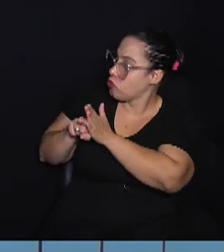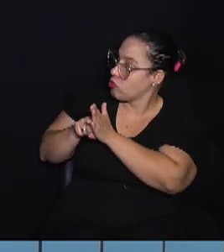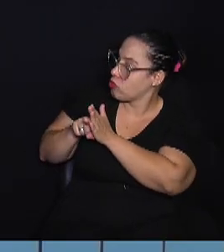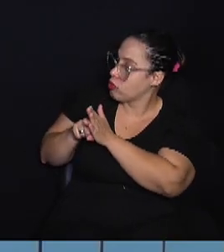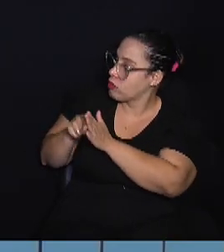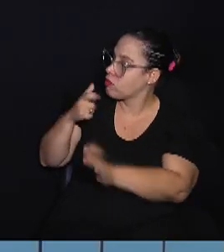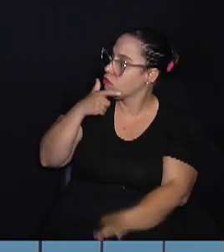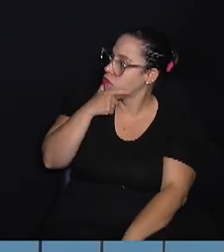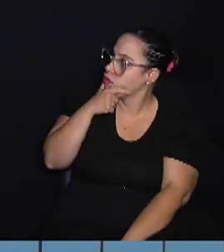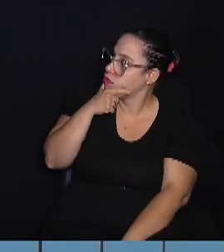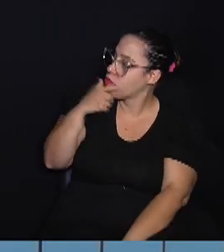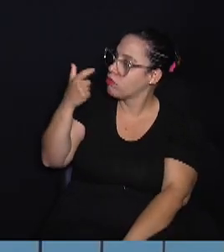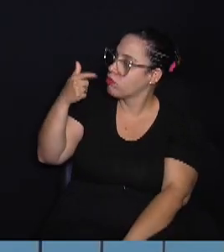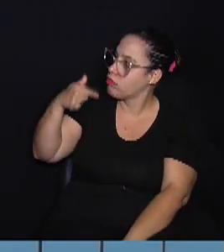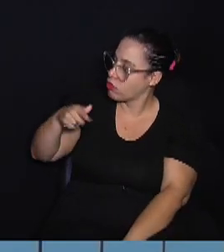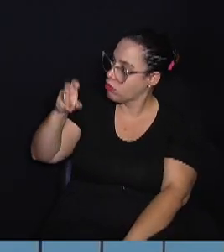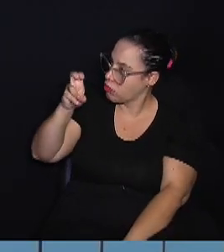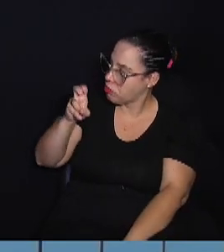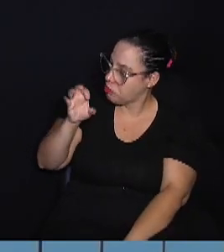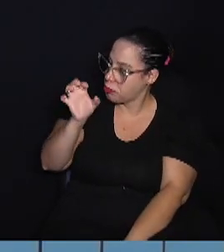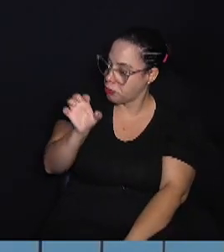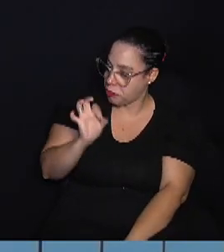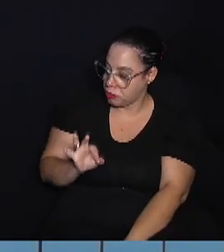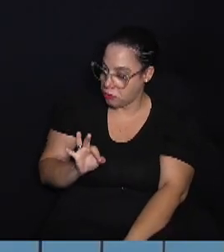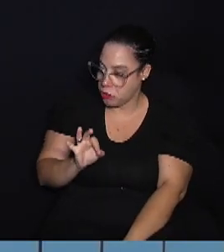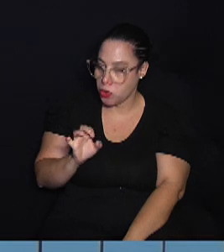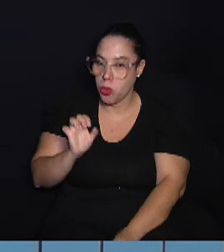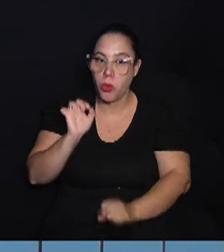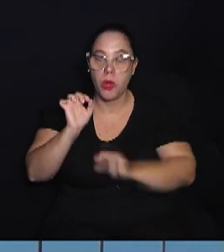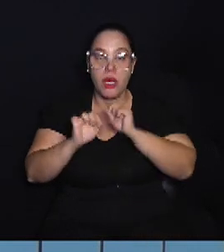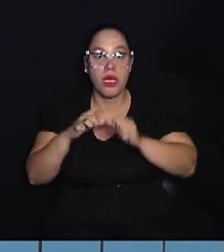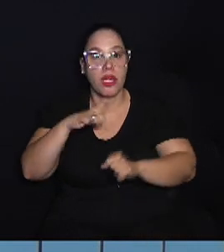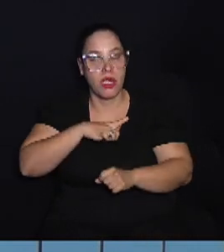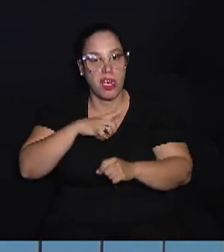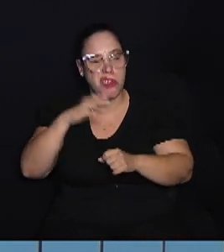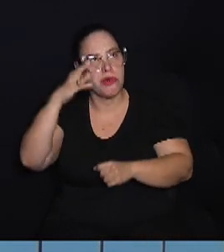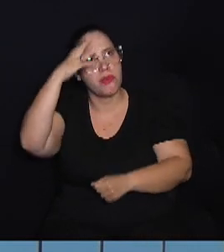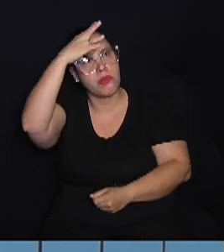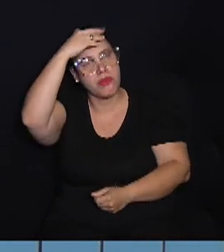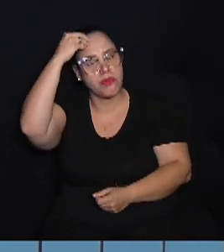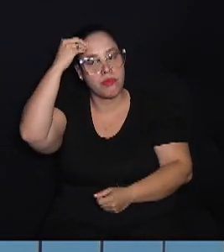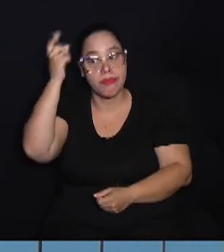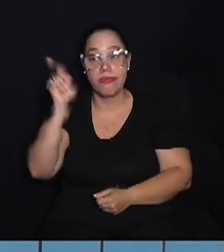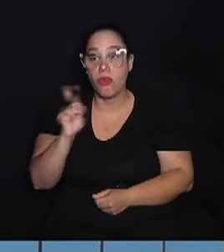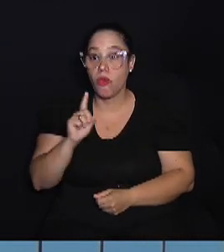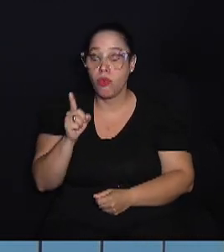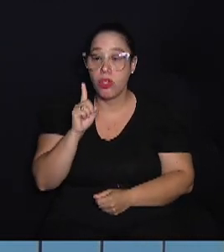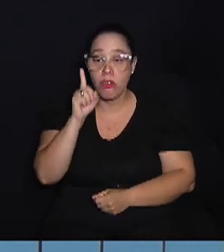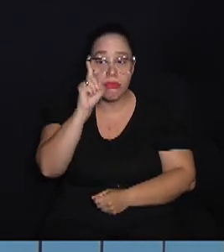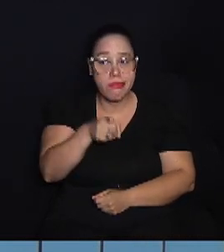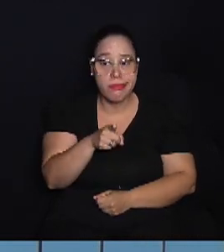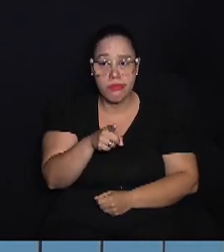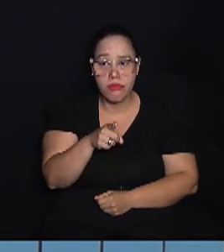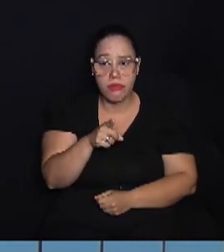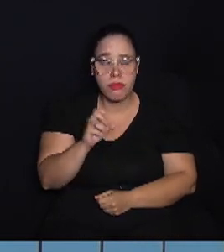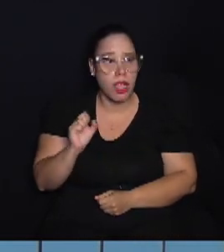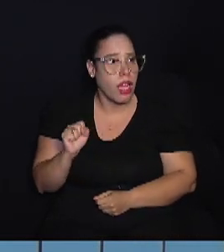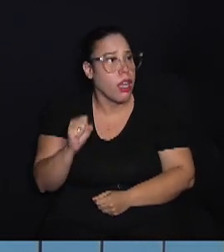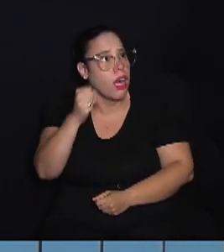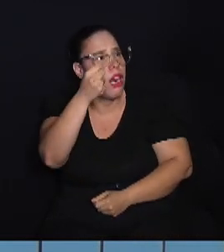apontou que 75% das pessoas com demência, elas não são diagnosticadas, né? Isso é muito grave.